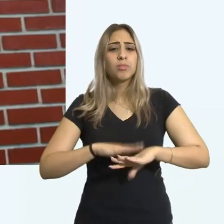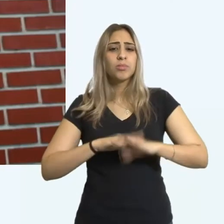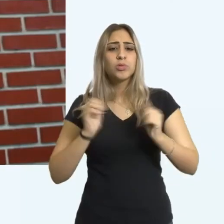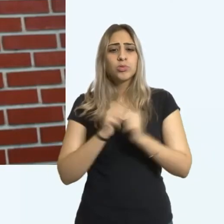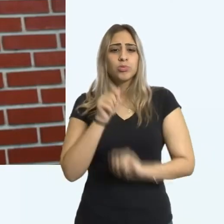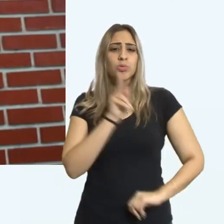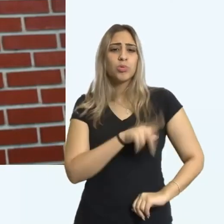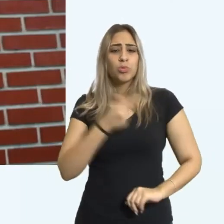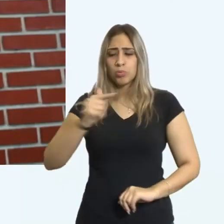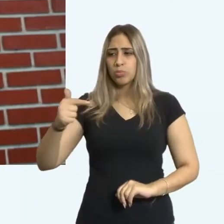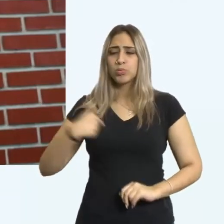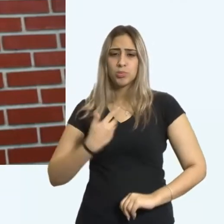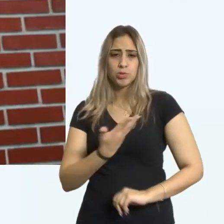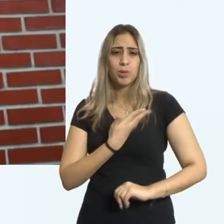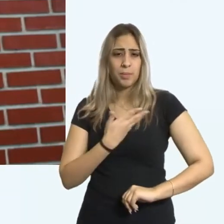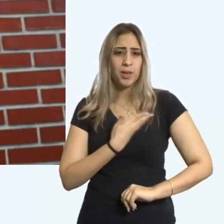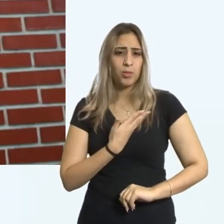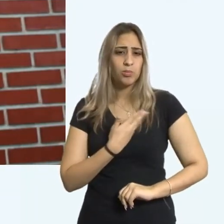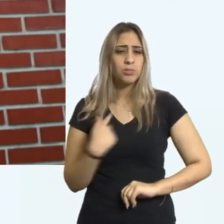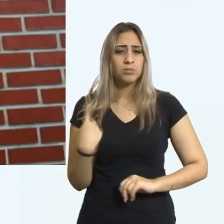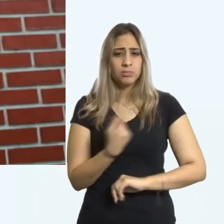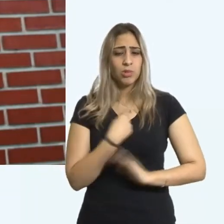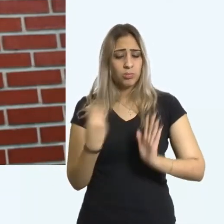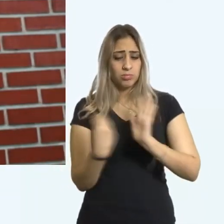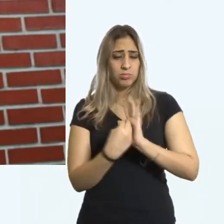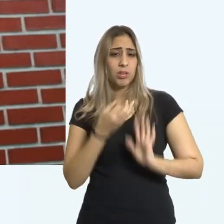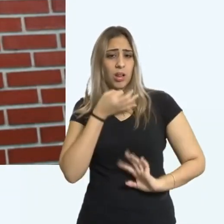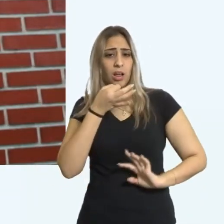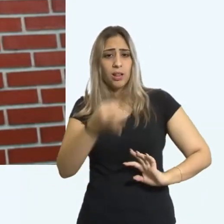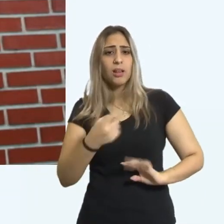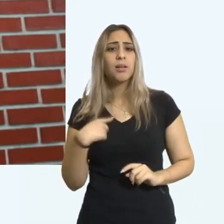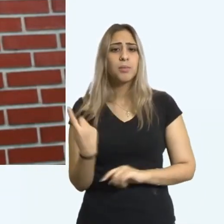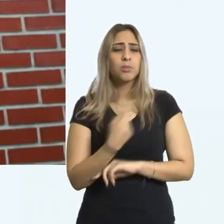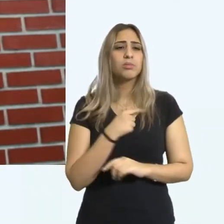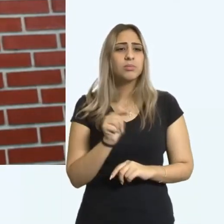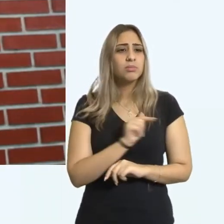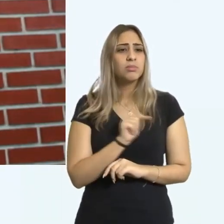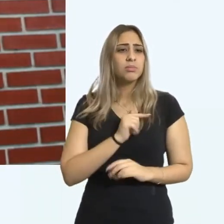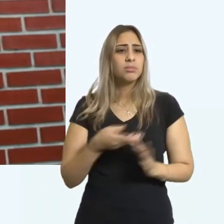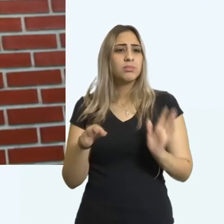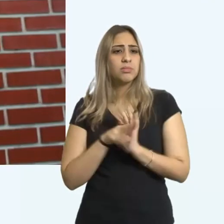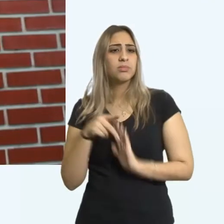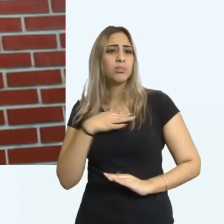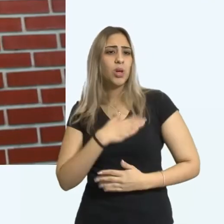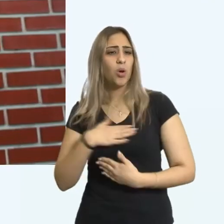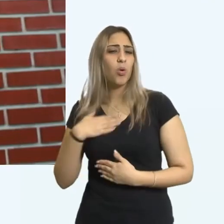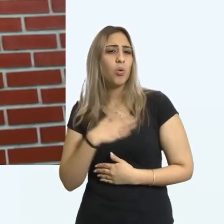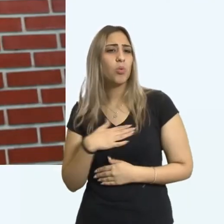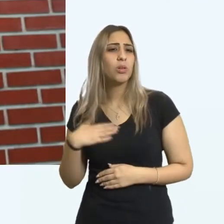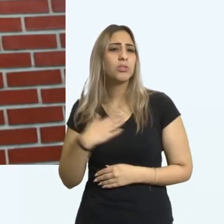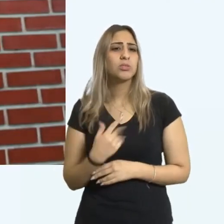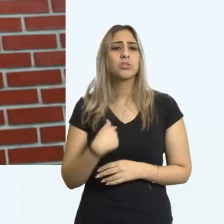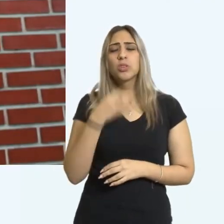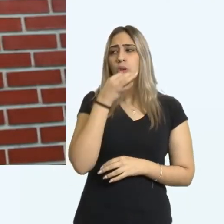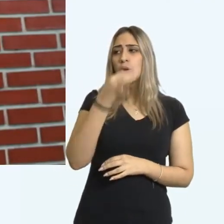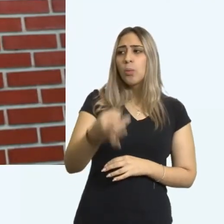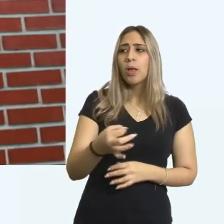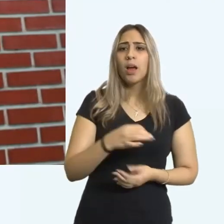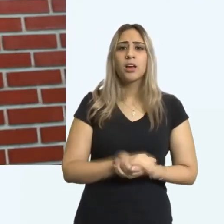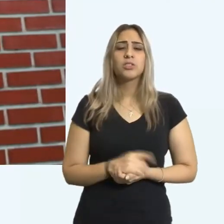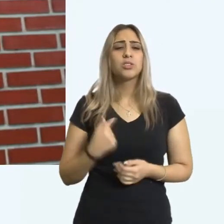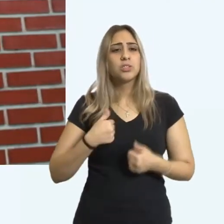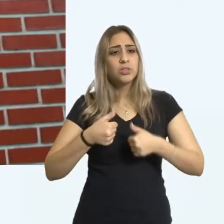junto tá mandando minhas amigas narramos ele e Como assim tu chegar lá gostar desse assunto de dublagem